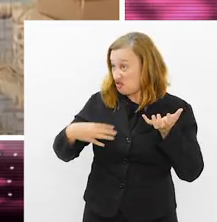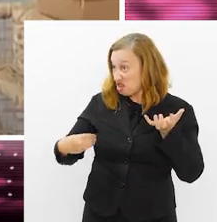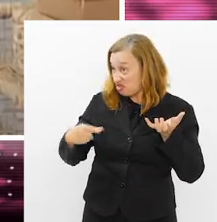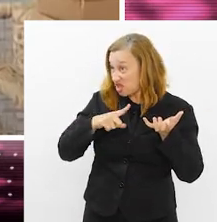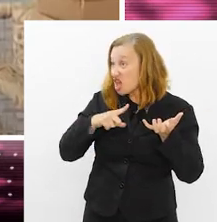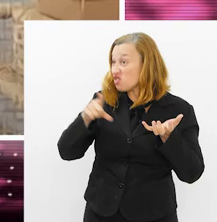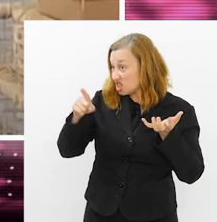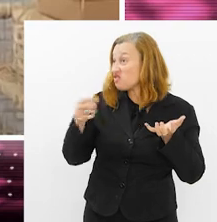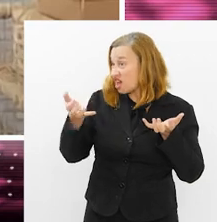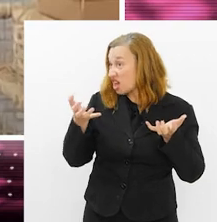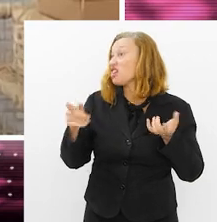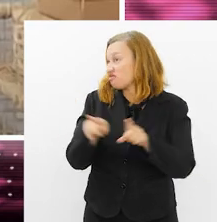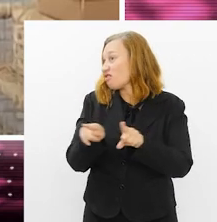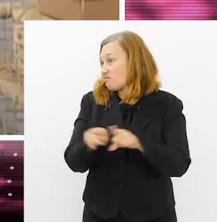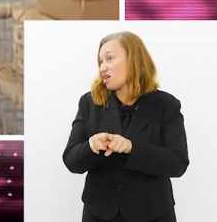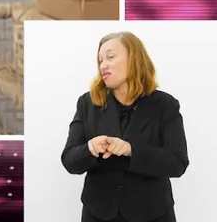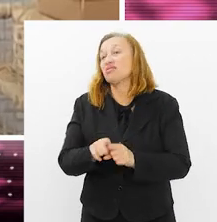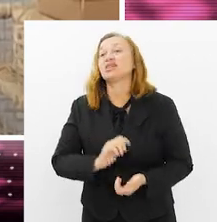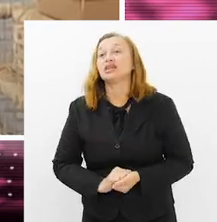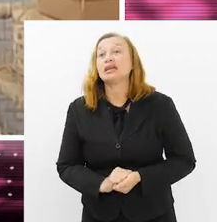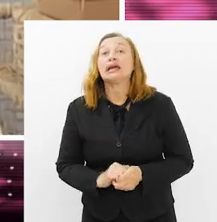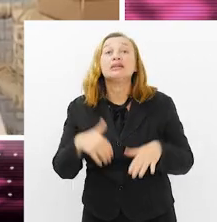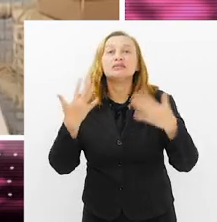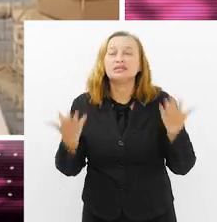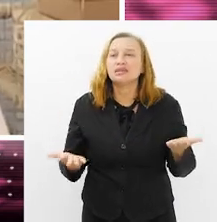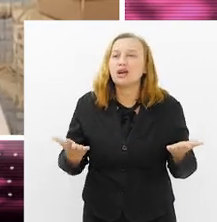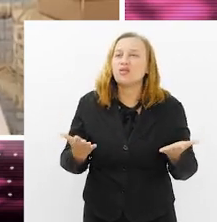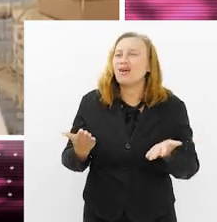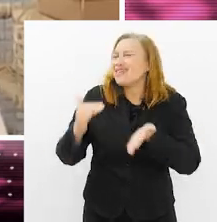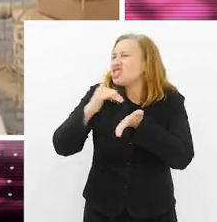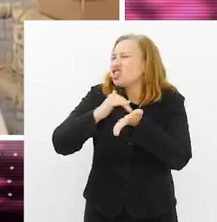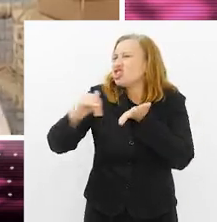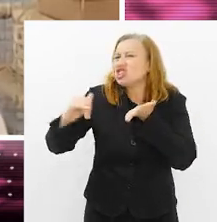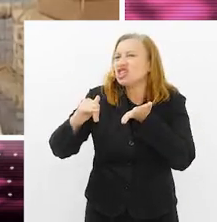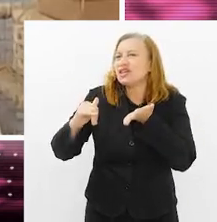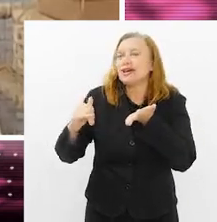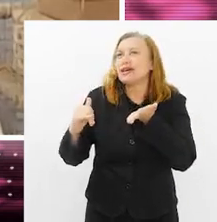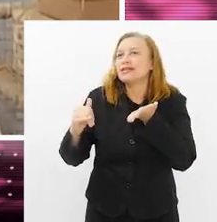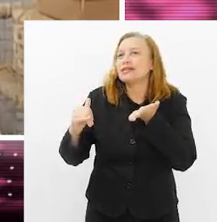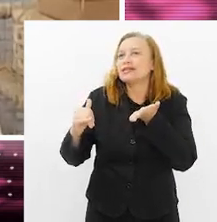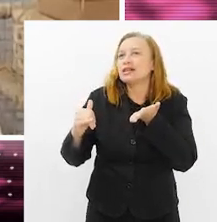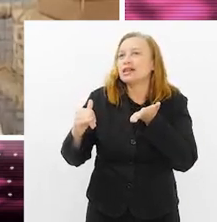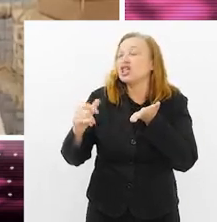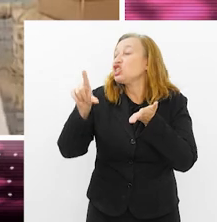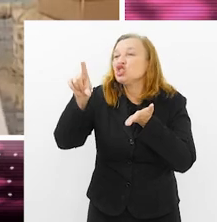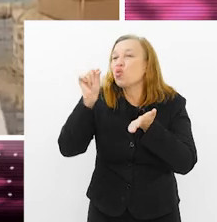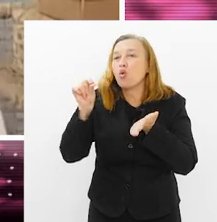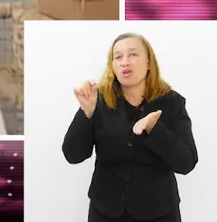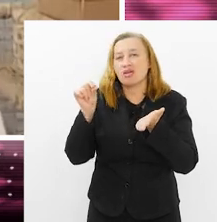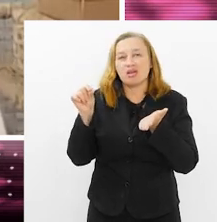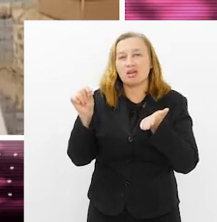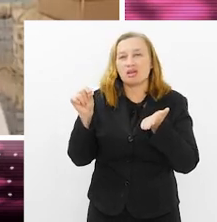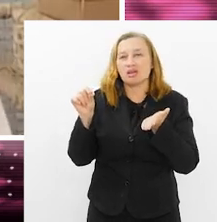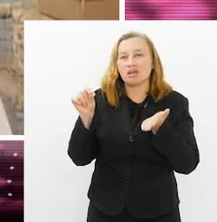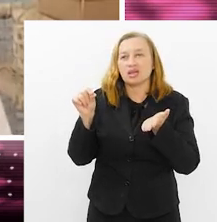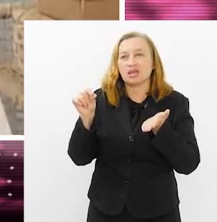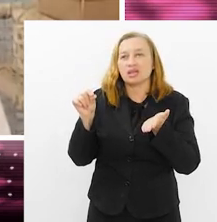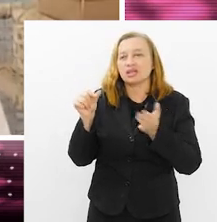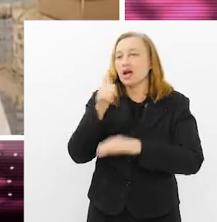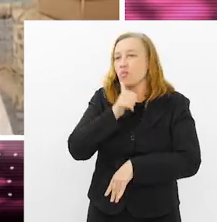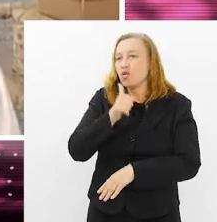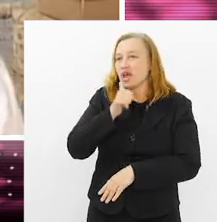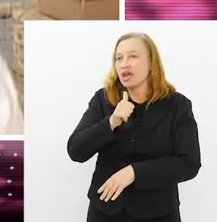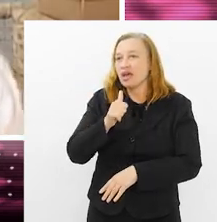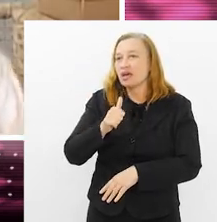ter filhos, tu vai querer ter, sabe? Então, tira essa decisão, essa escolha